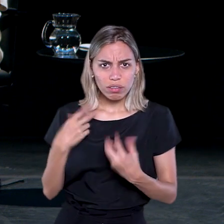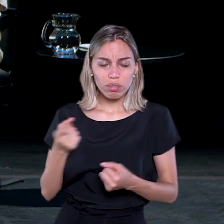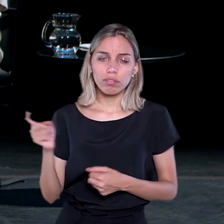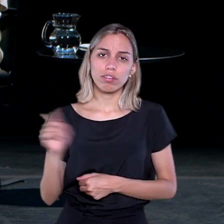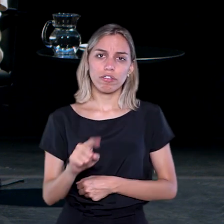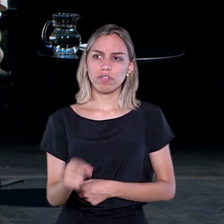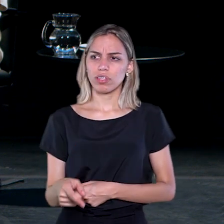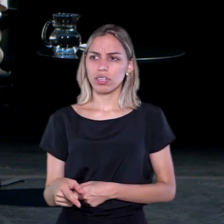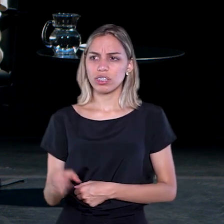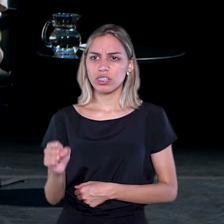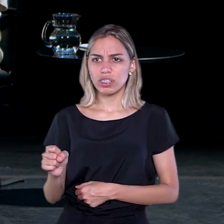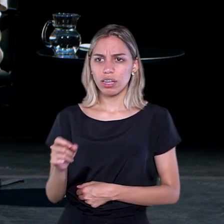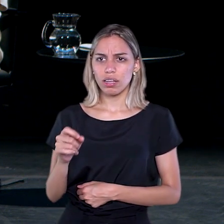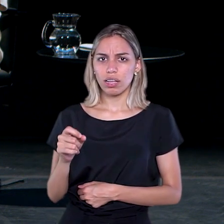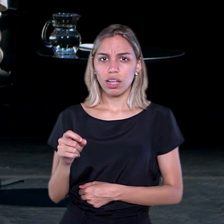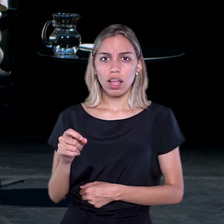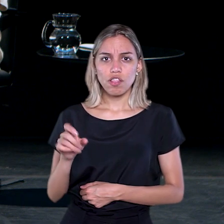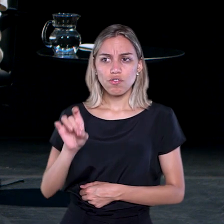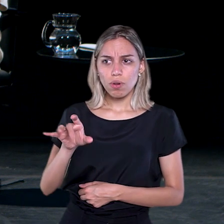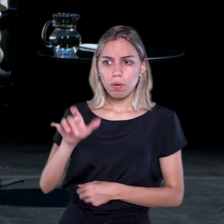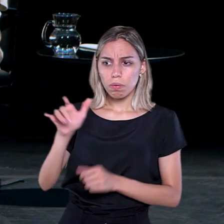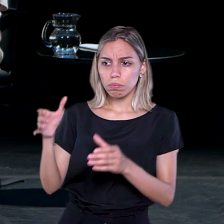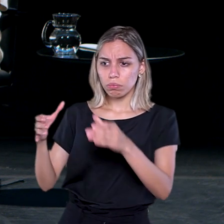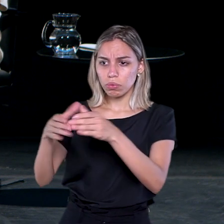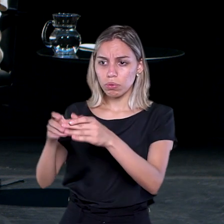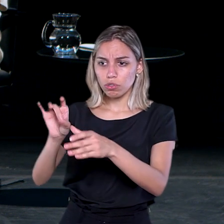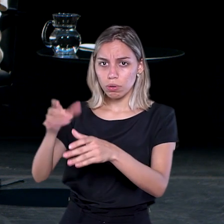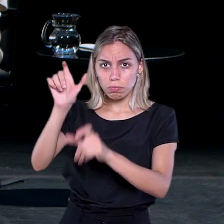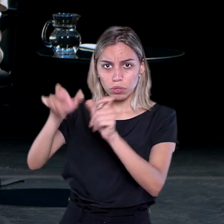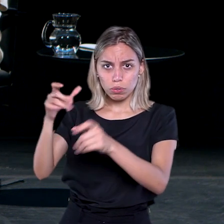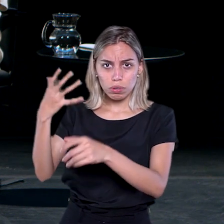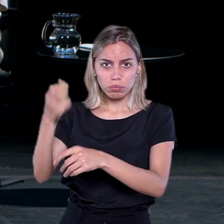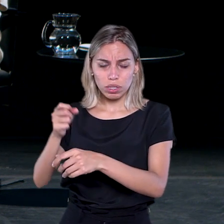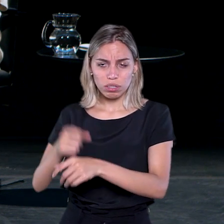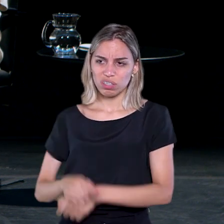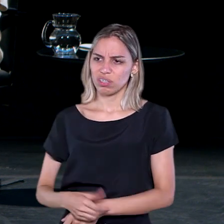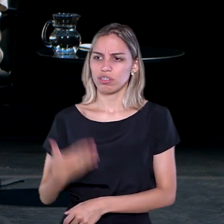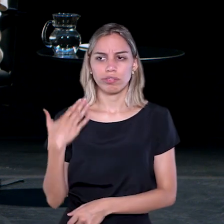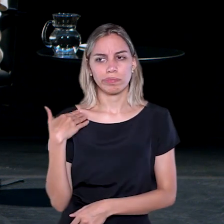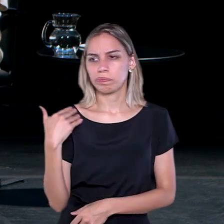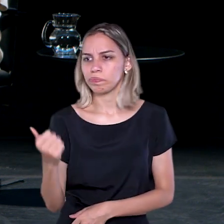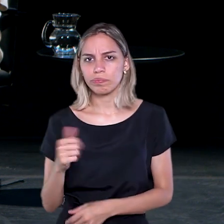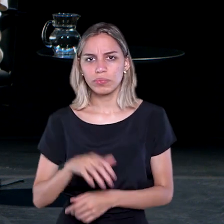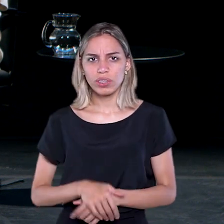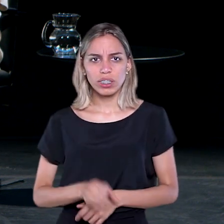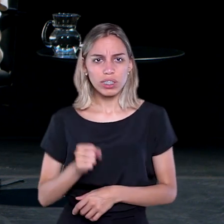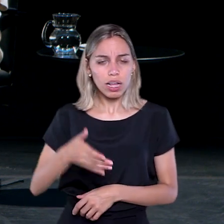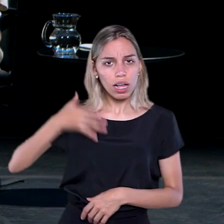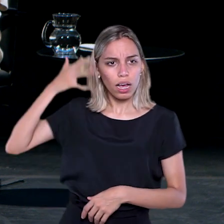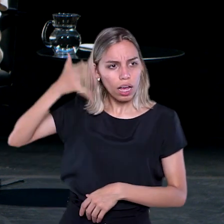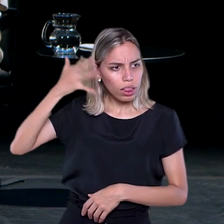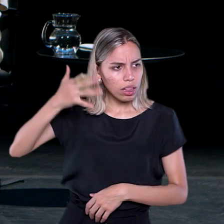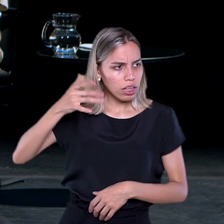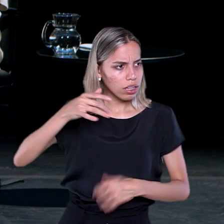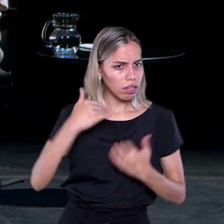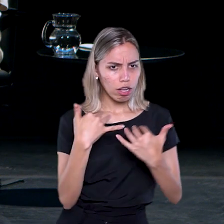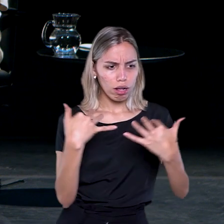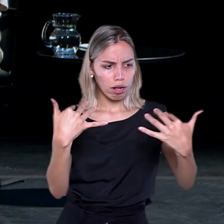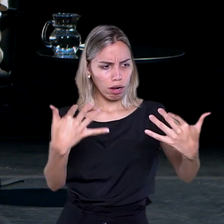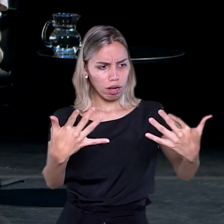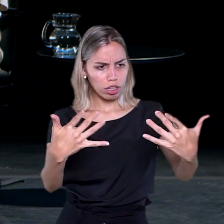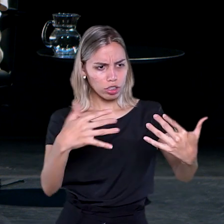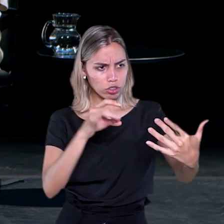instituições, fazer esse exercício de constranger essas instituições, porque Lívia passa. A responsabilidade e o